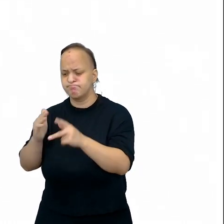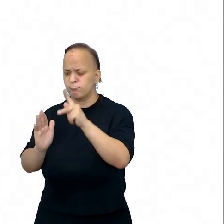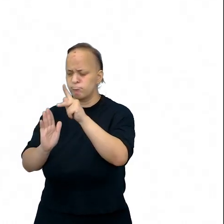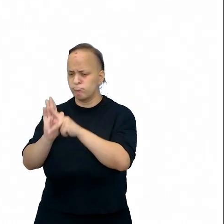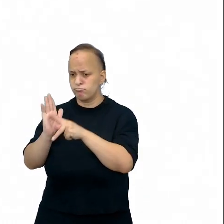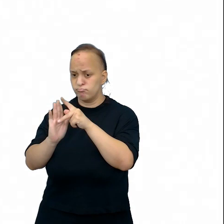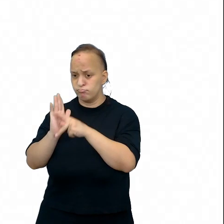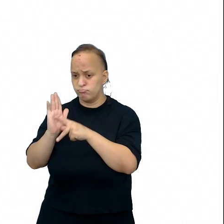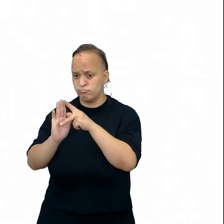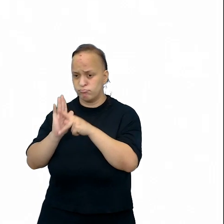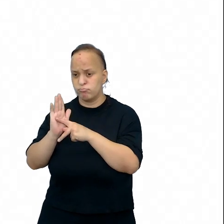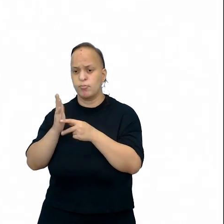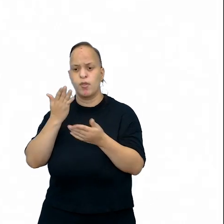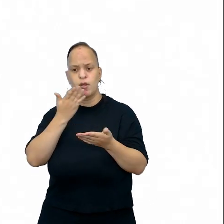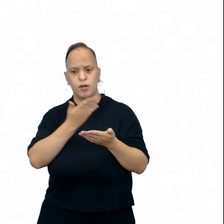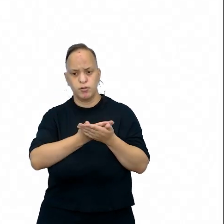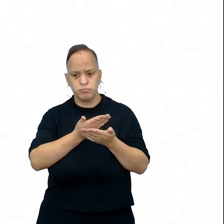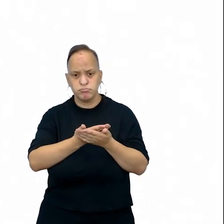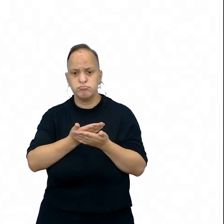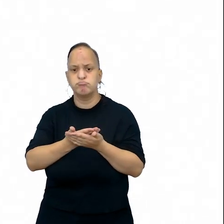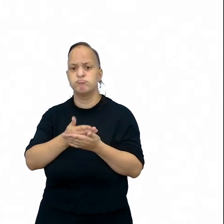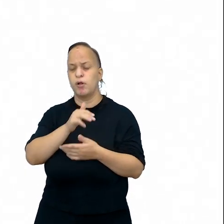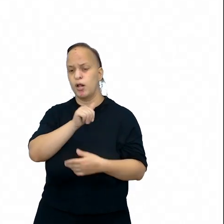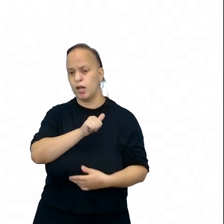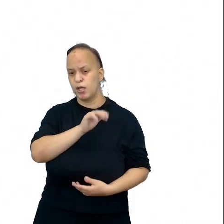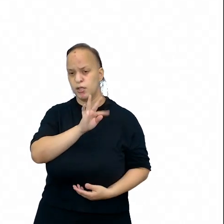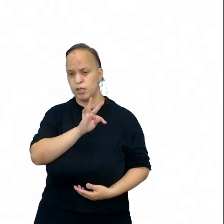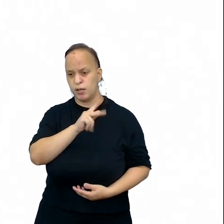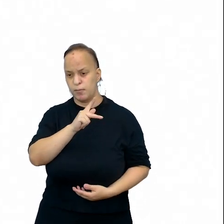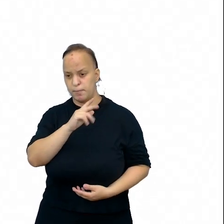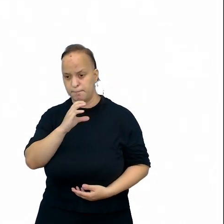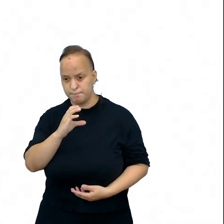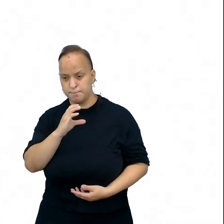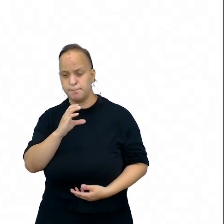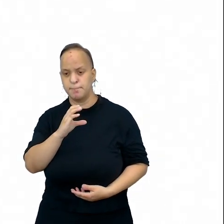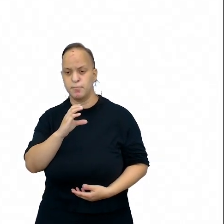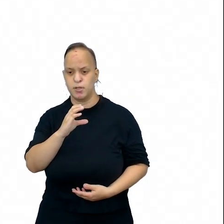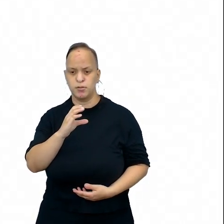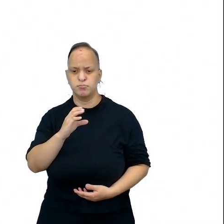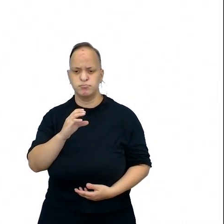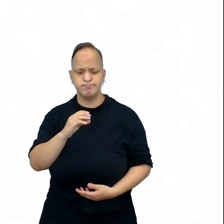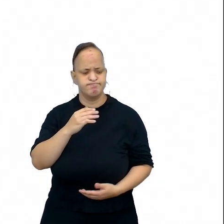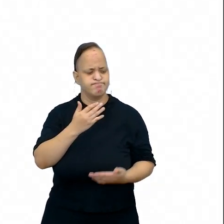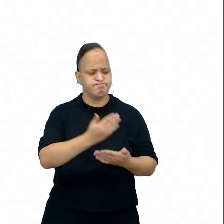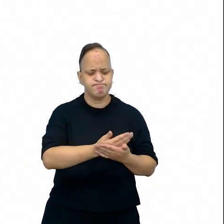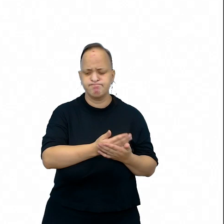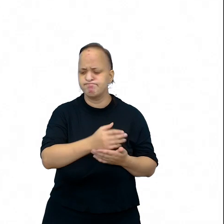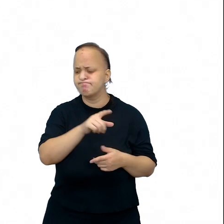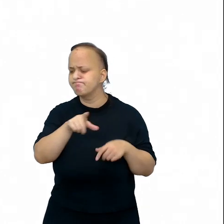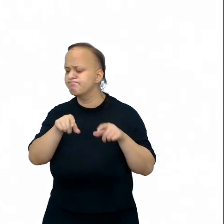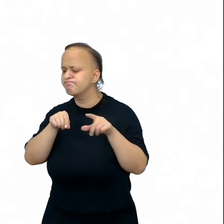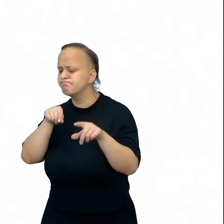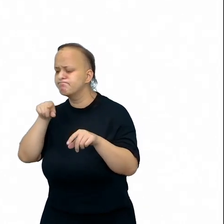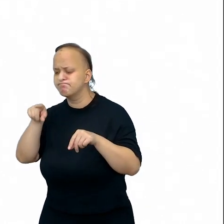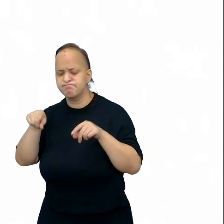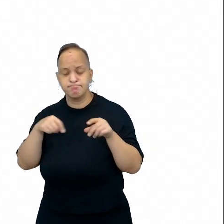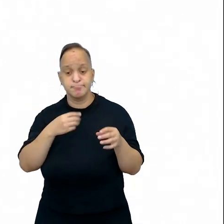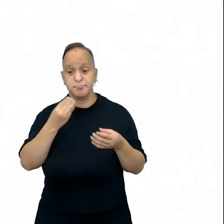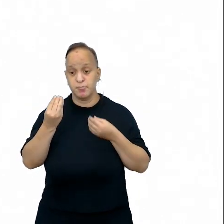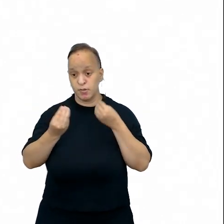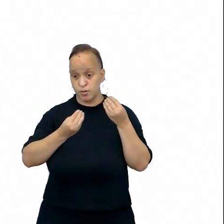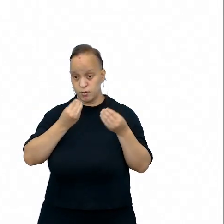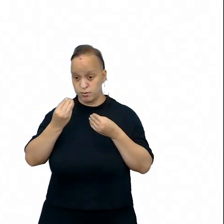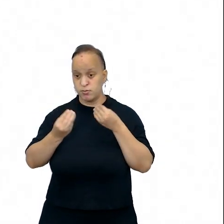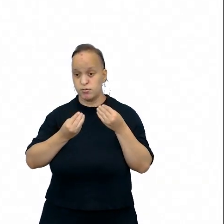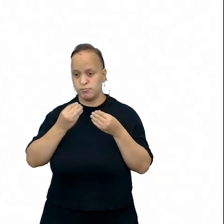sua lá na ATPC, né, sobre a seleção das aulas que vocês vão fazer, que atendam a essas